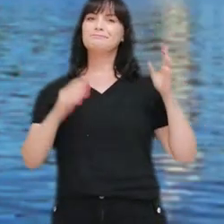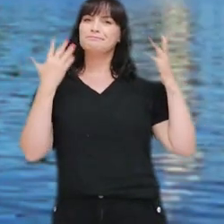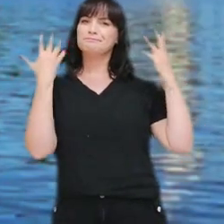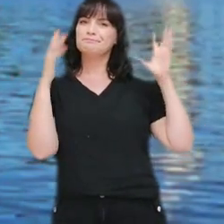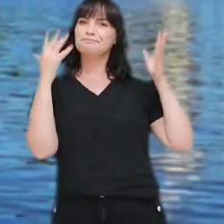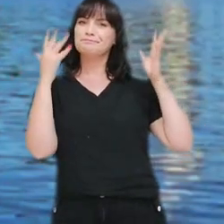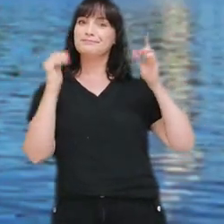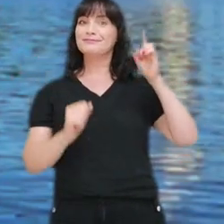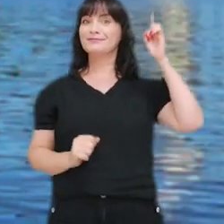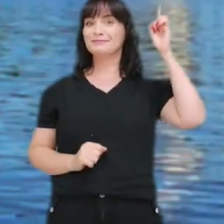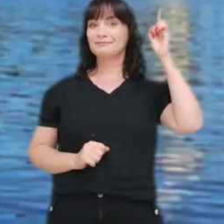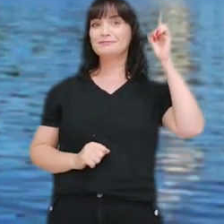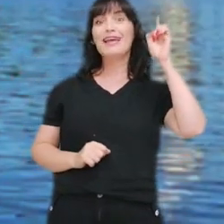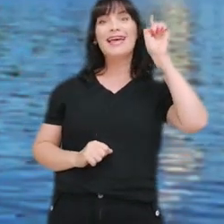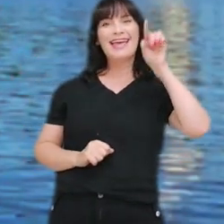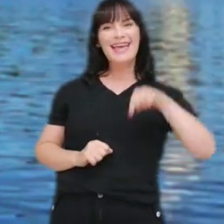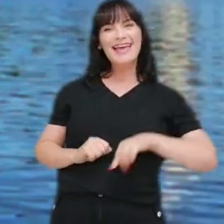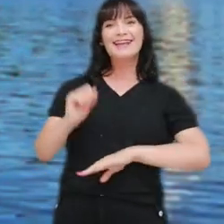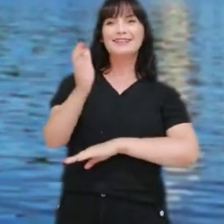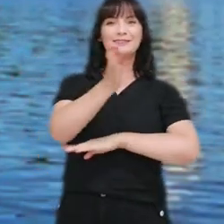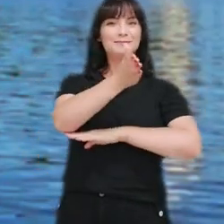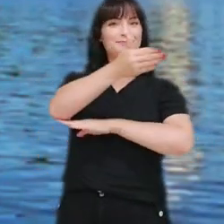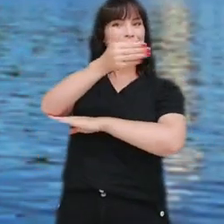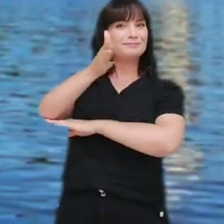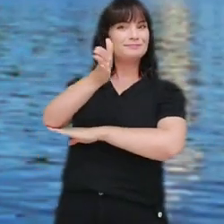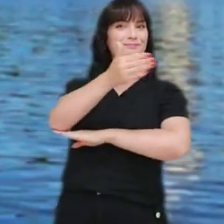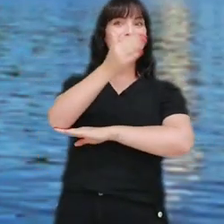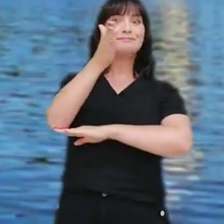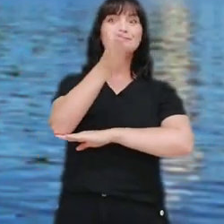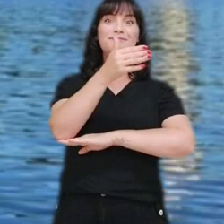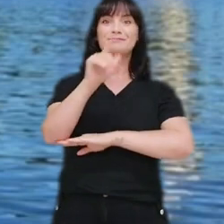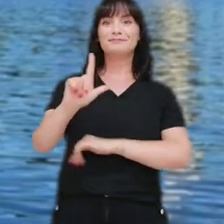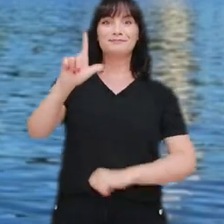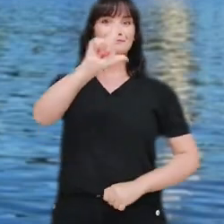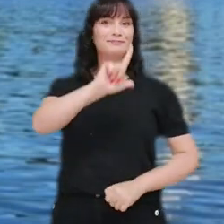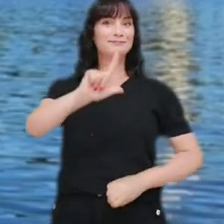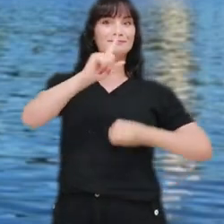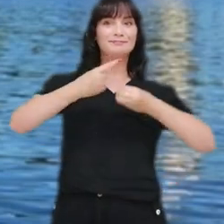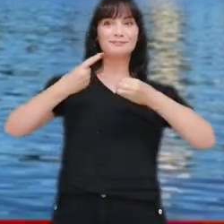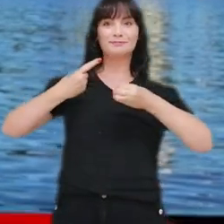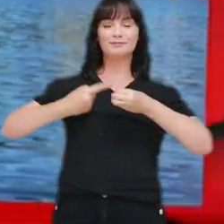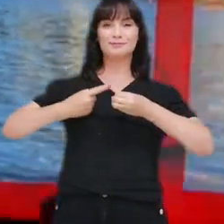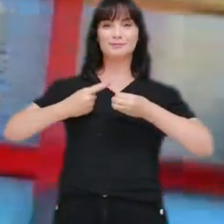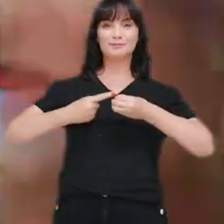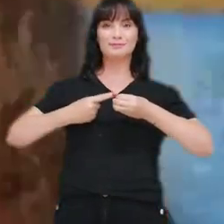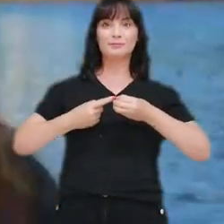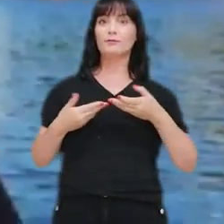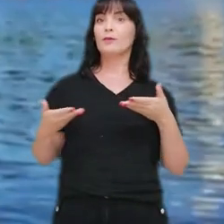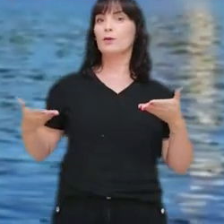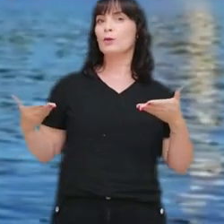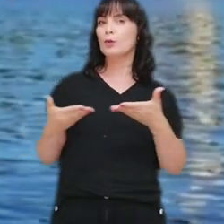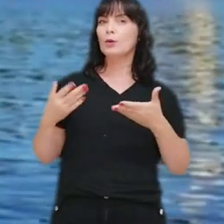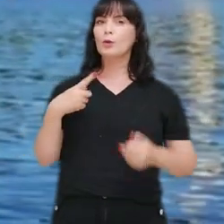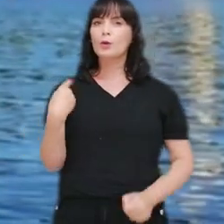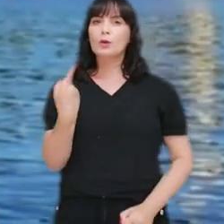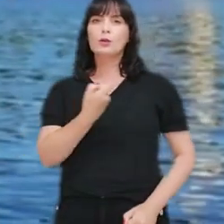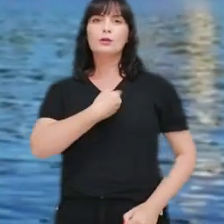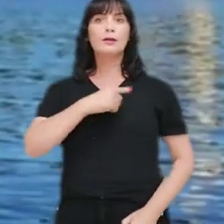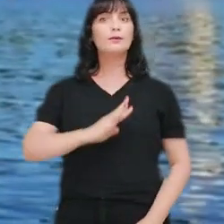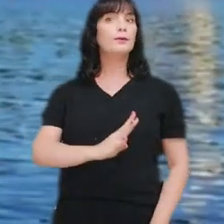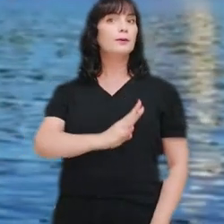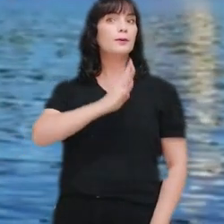Congratulations, Kate! It's Londrina's flag! A bandeira de Londrina! E hoje nós